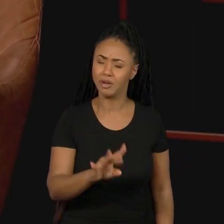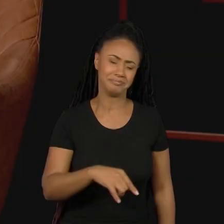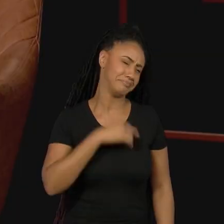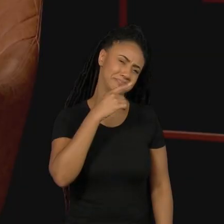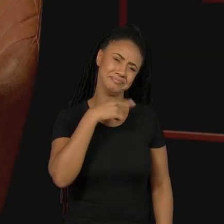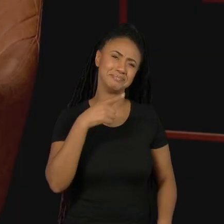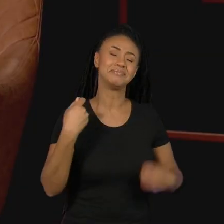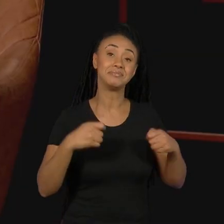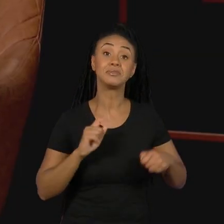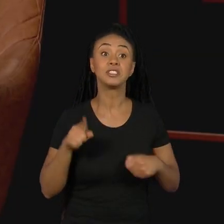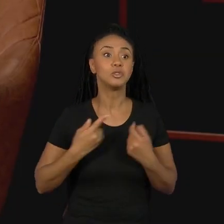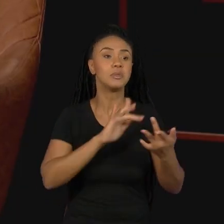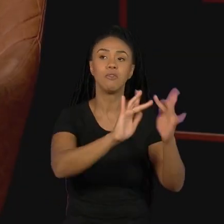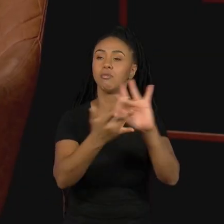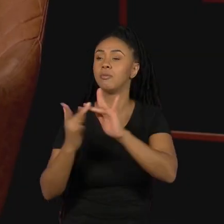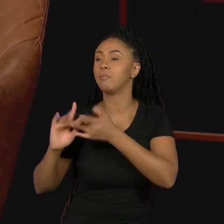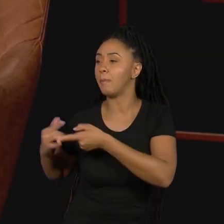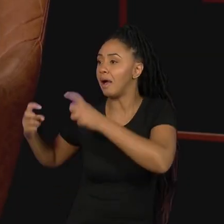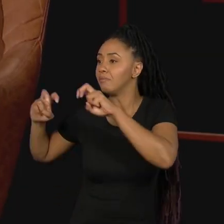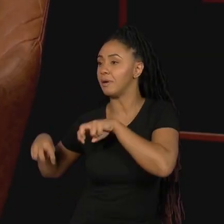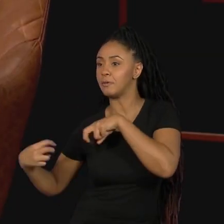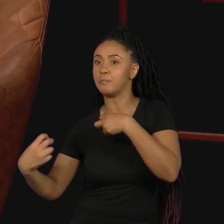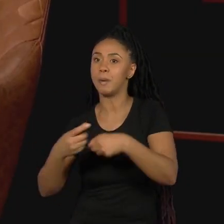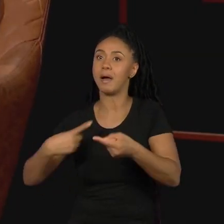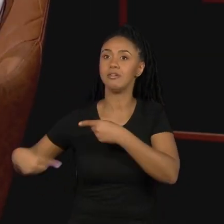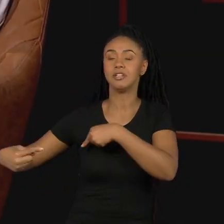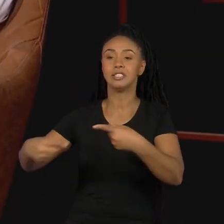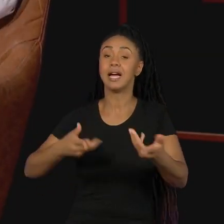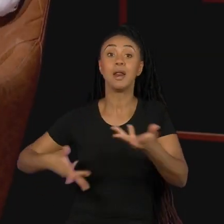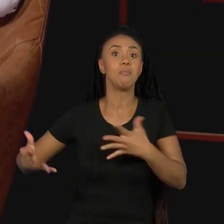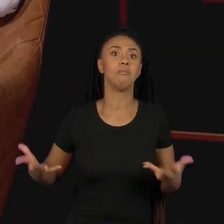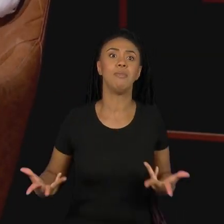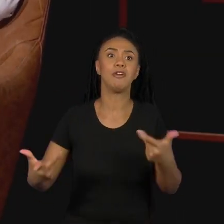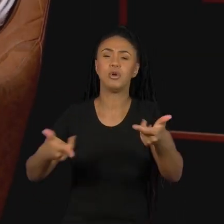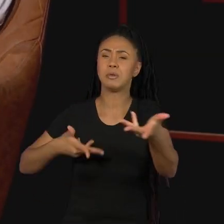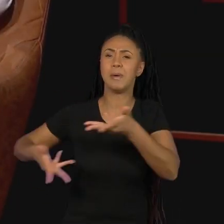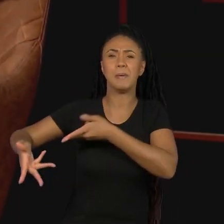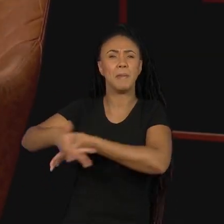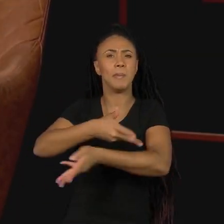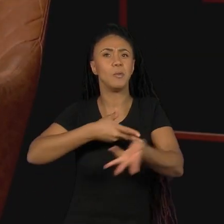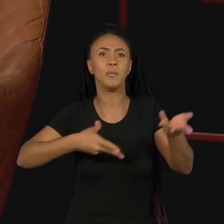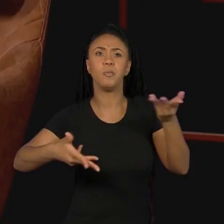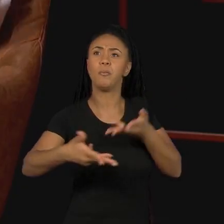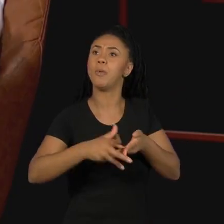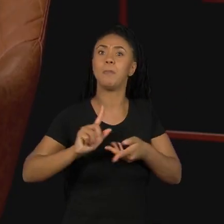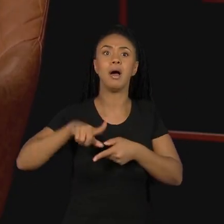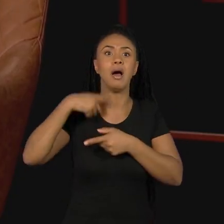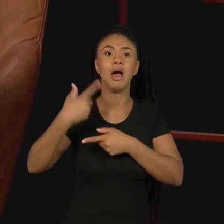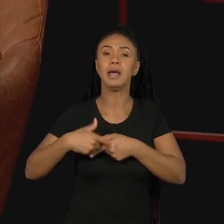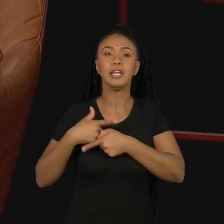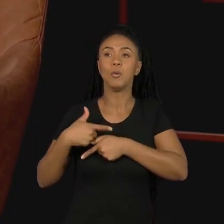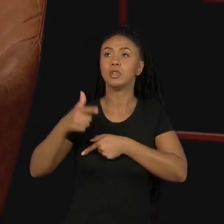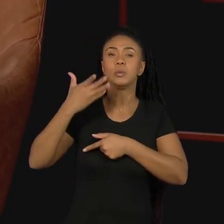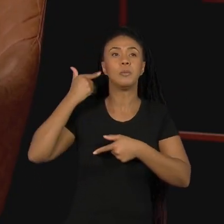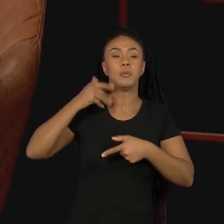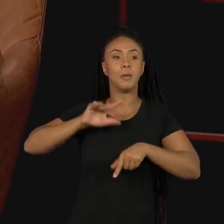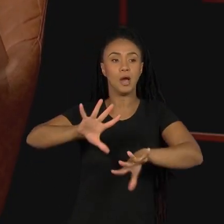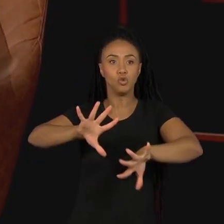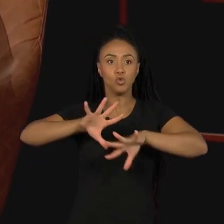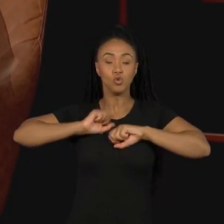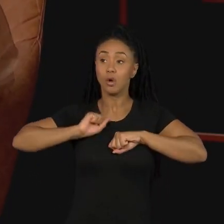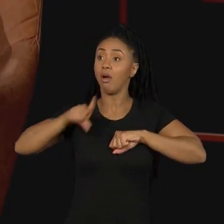se conversava, se discutia, era um campo fértil, e as sementes se espalhavam. Então foi muito